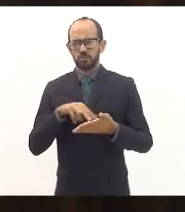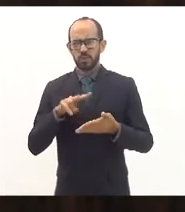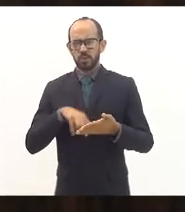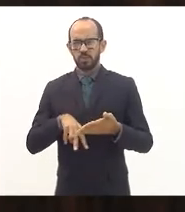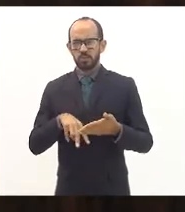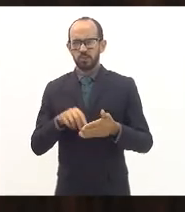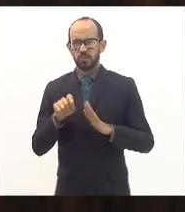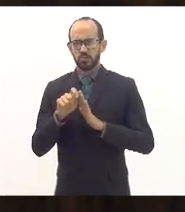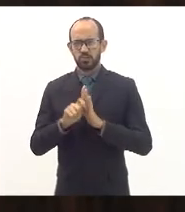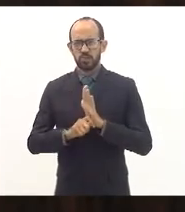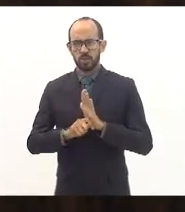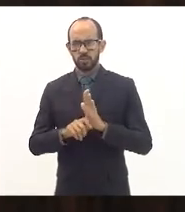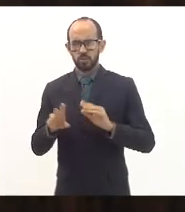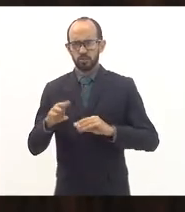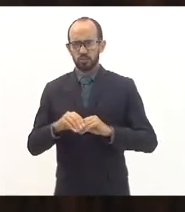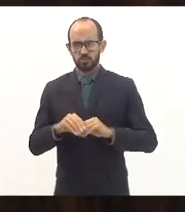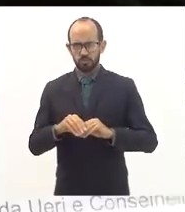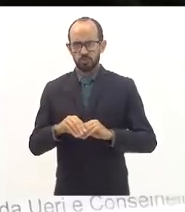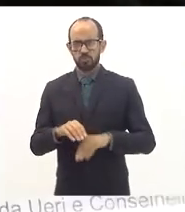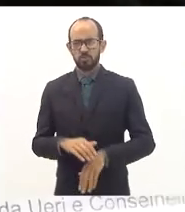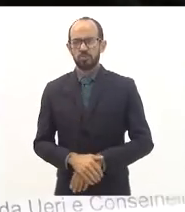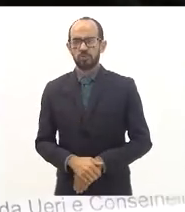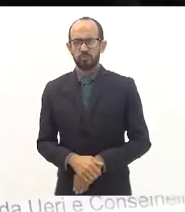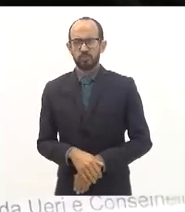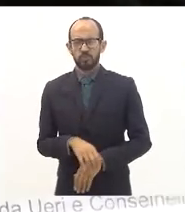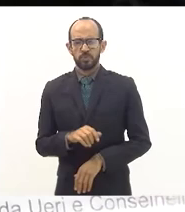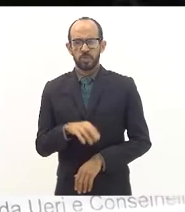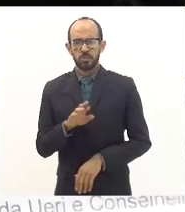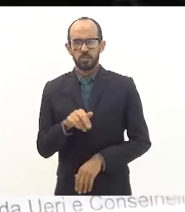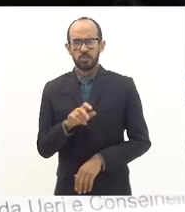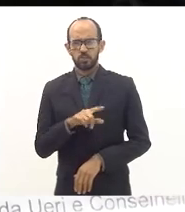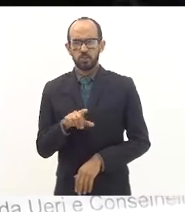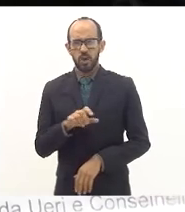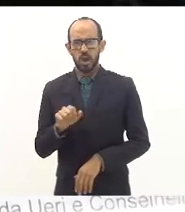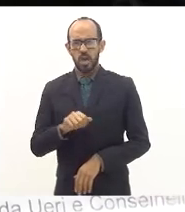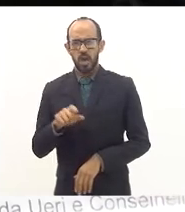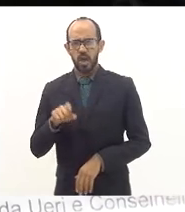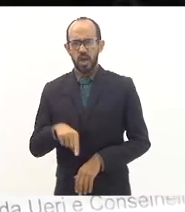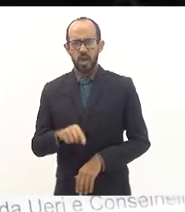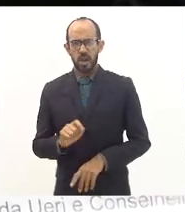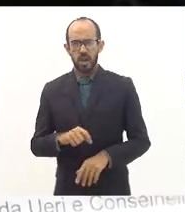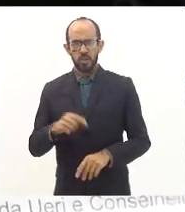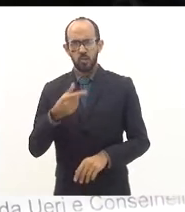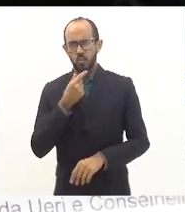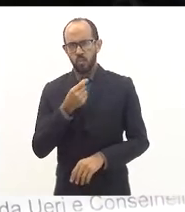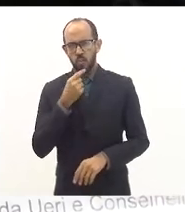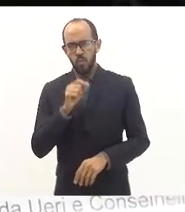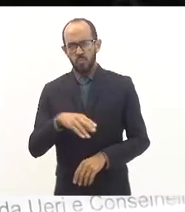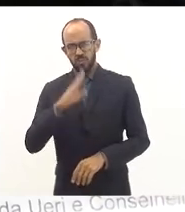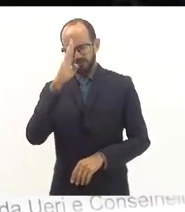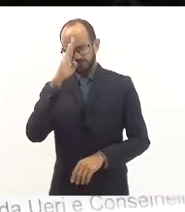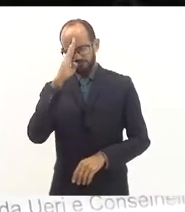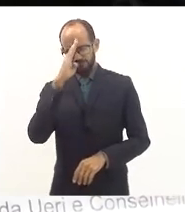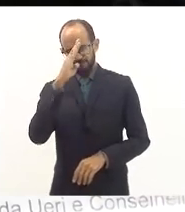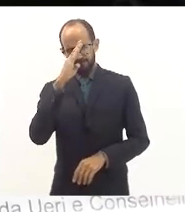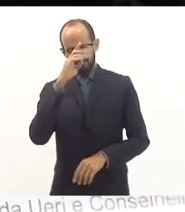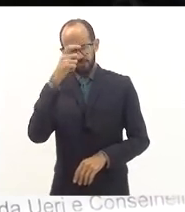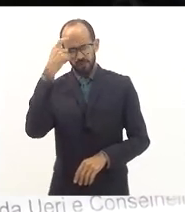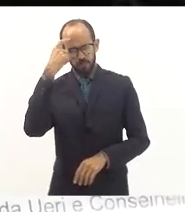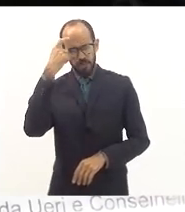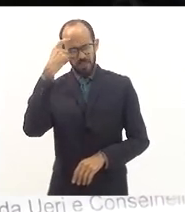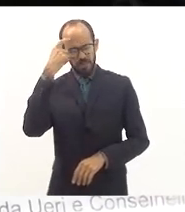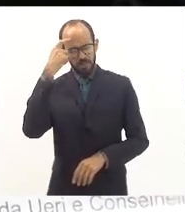pequeno texto. Leonel Brizola era, antes de tudo, um homem de princípios e de raciocínio